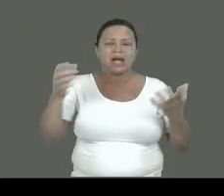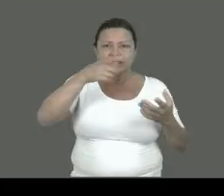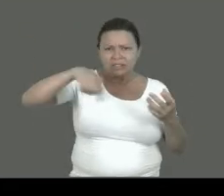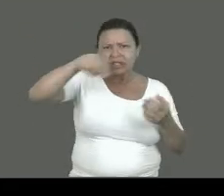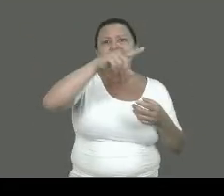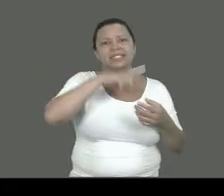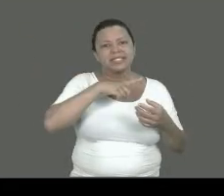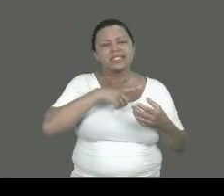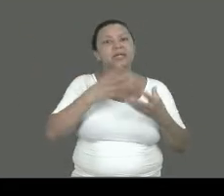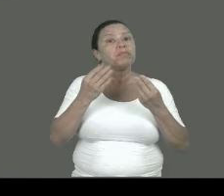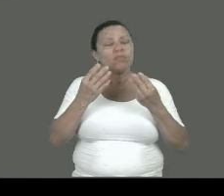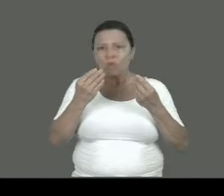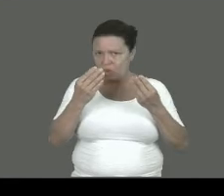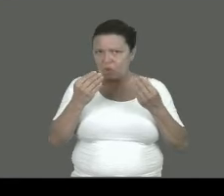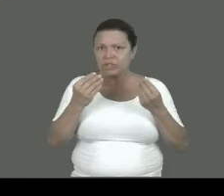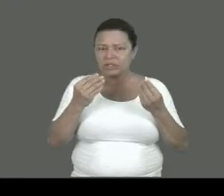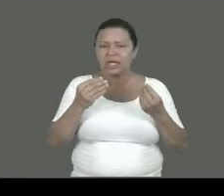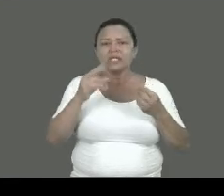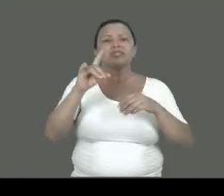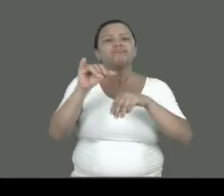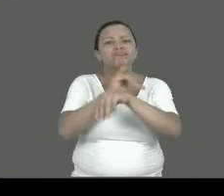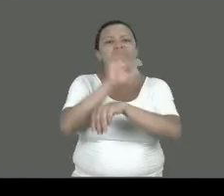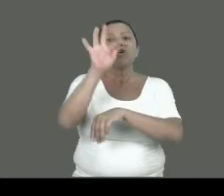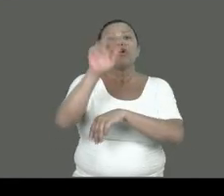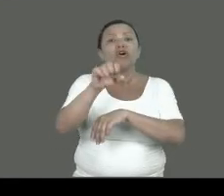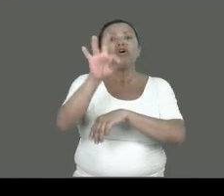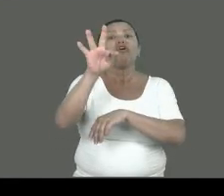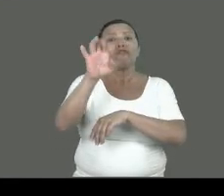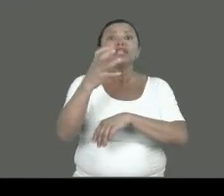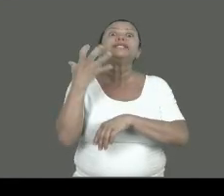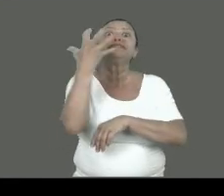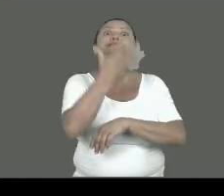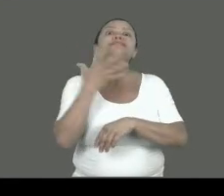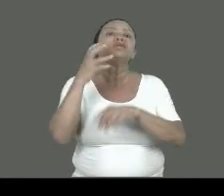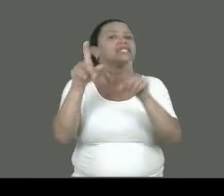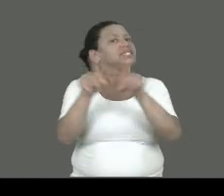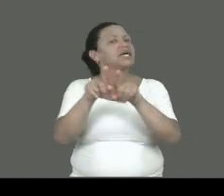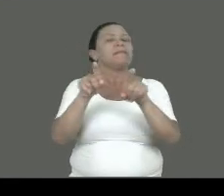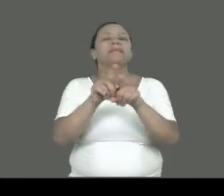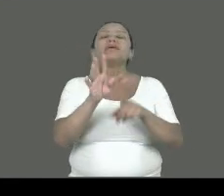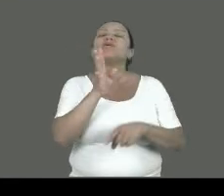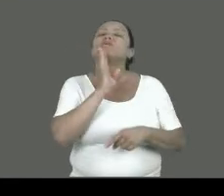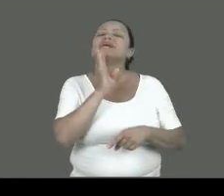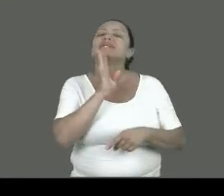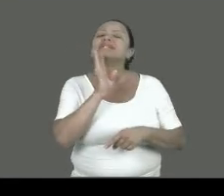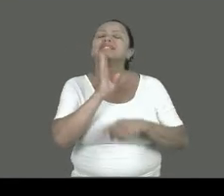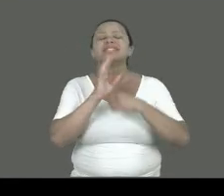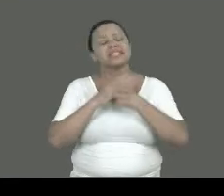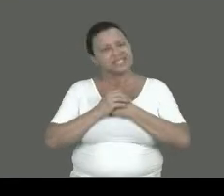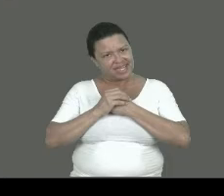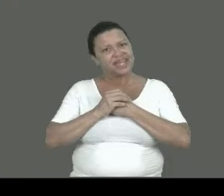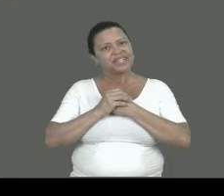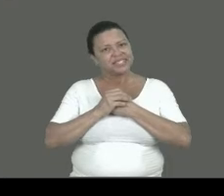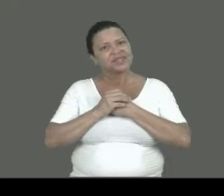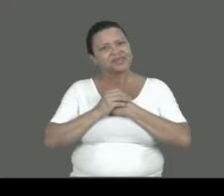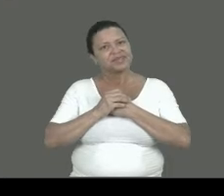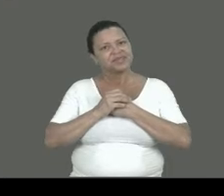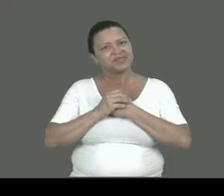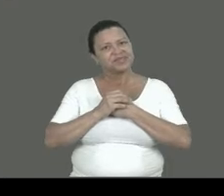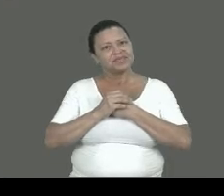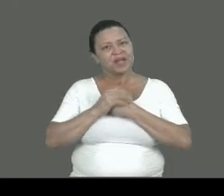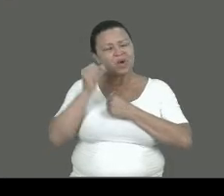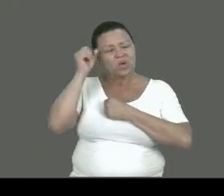muitas fontes, inclusive a música, né, para conhecermos um pouco, aguçarmos ainda mais a